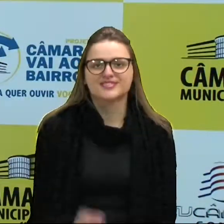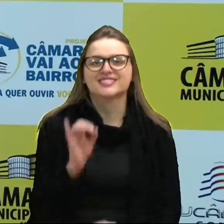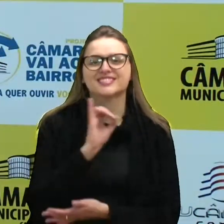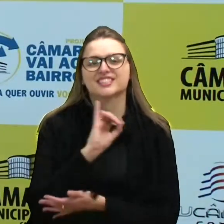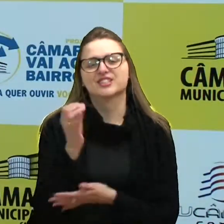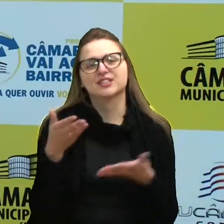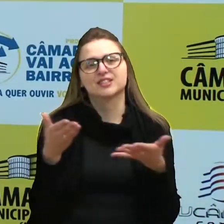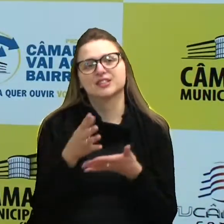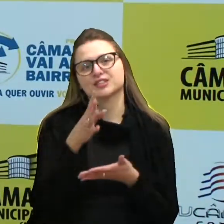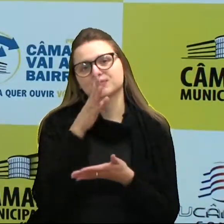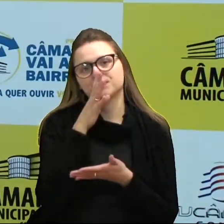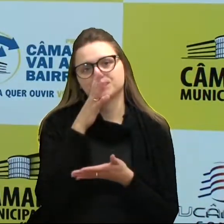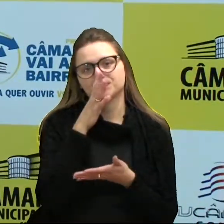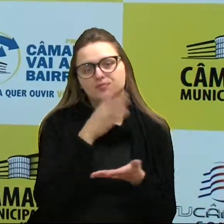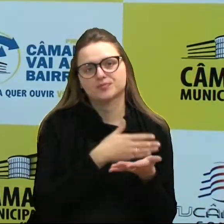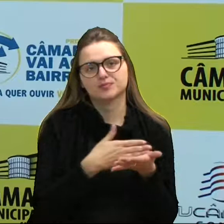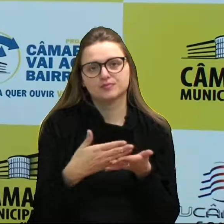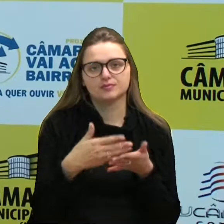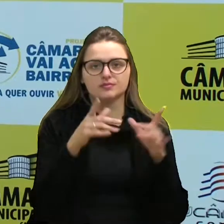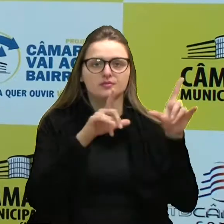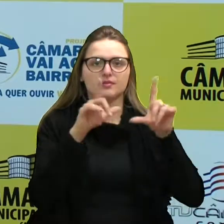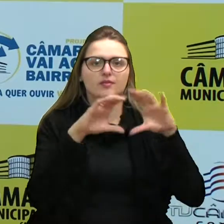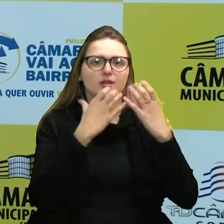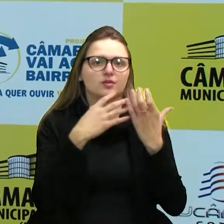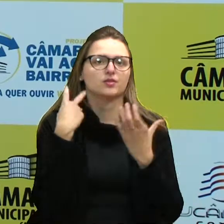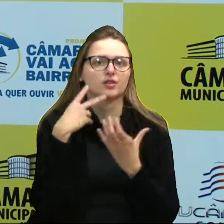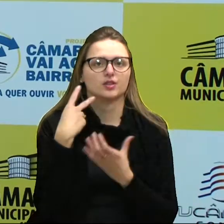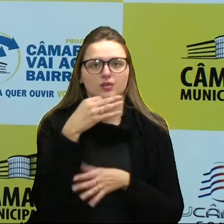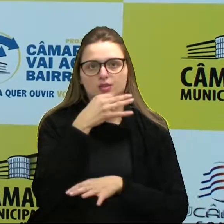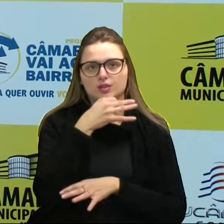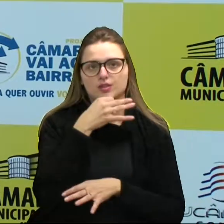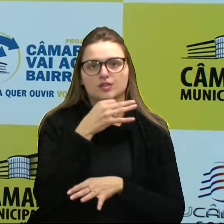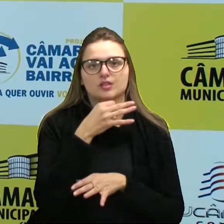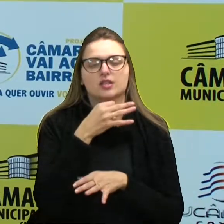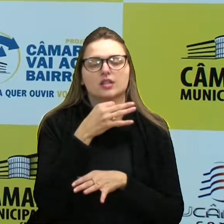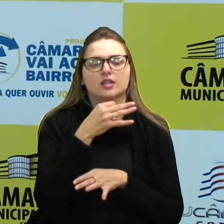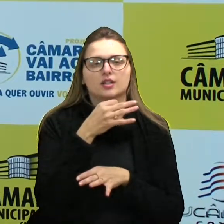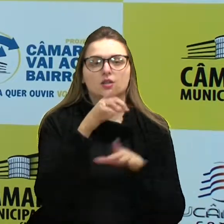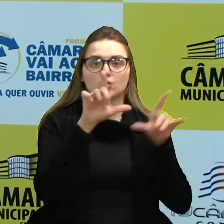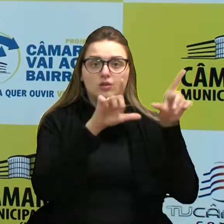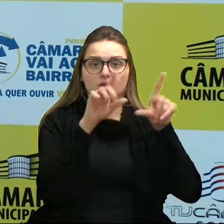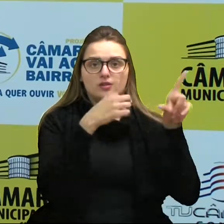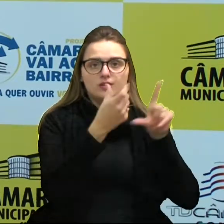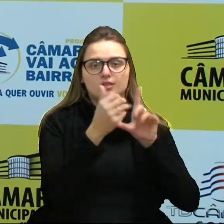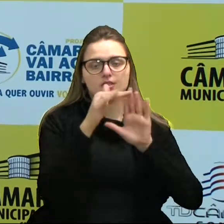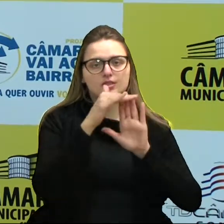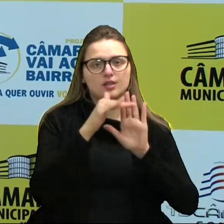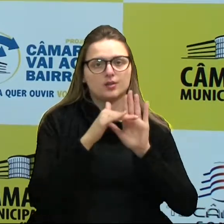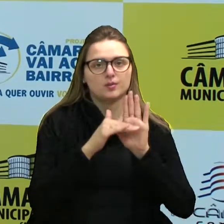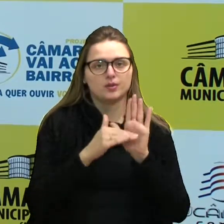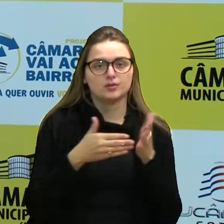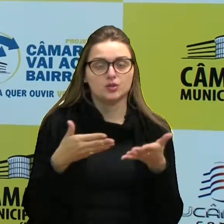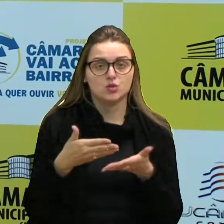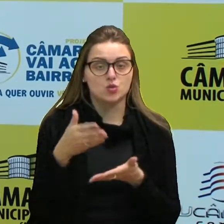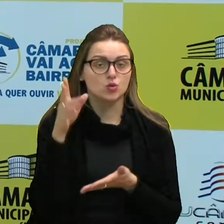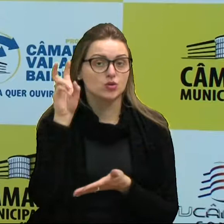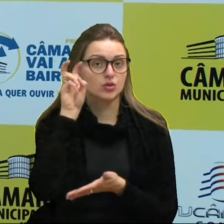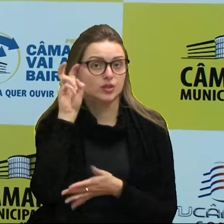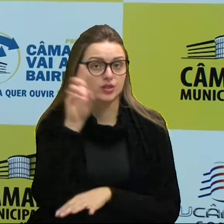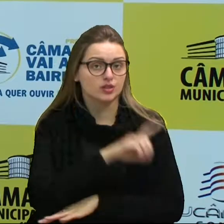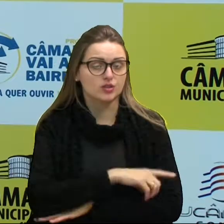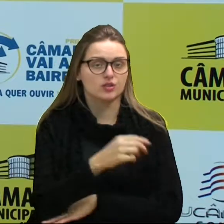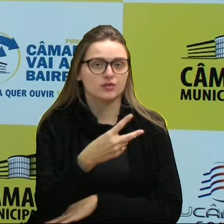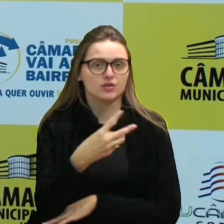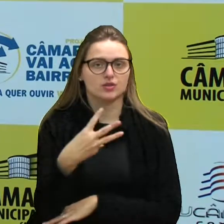Olá, você acompanha a partir de agora aqui pela TV Câmara Caxias, canal 16 da NET, a ordem do dia desta quinta-feira, dia